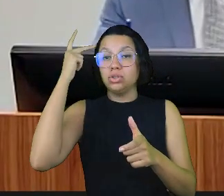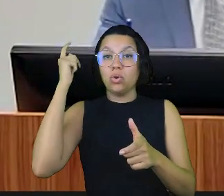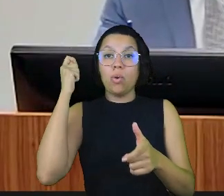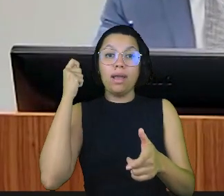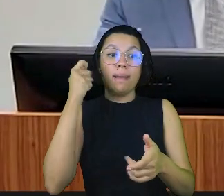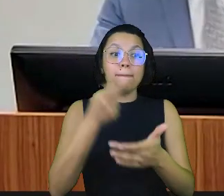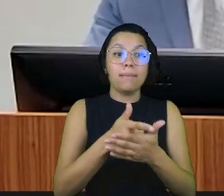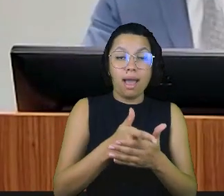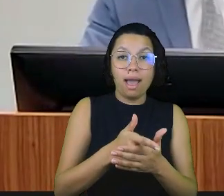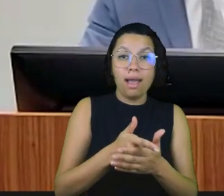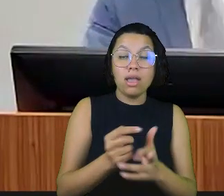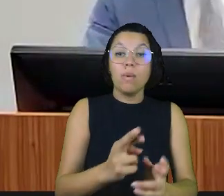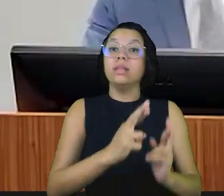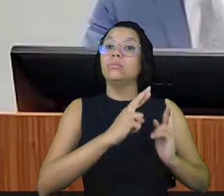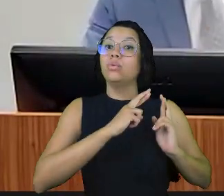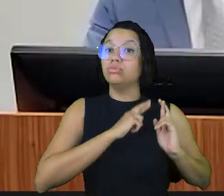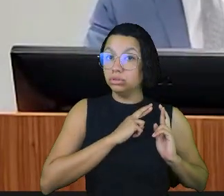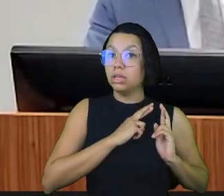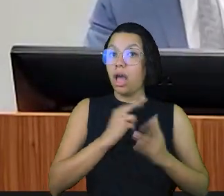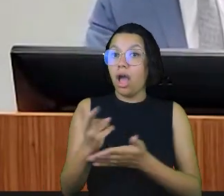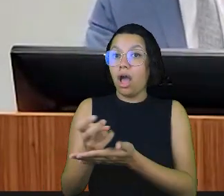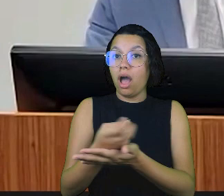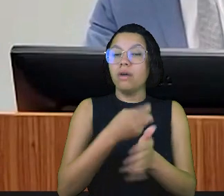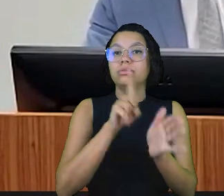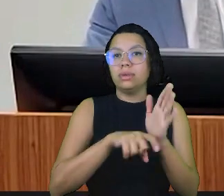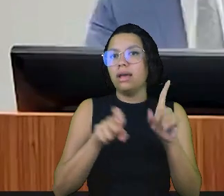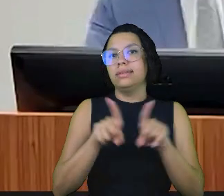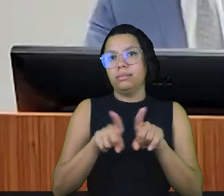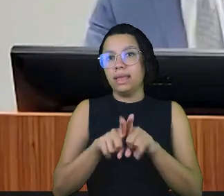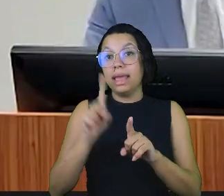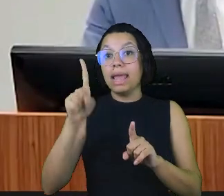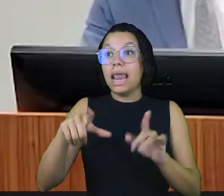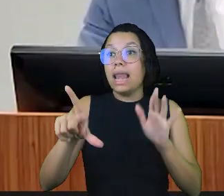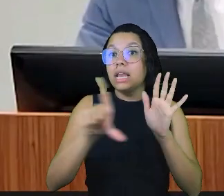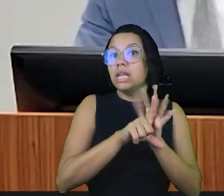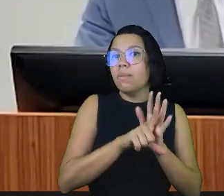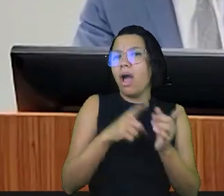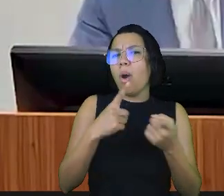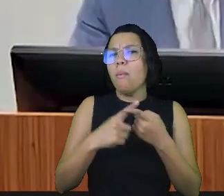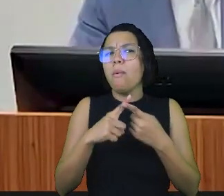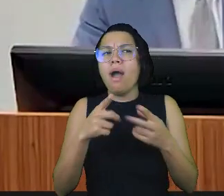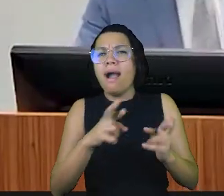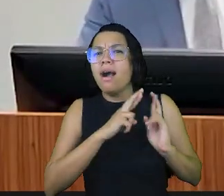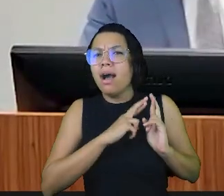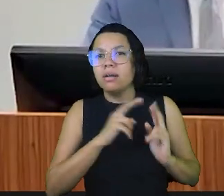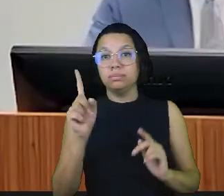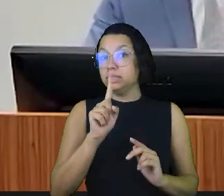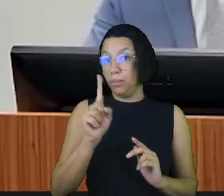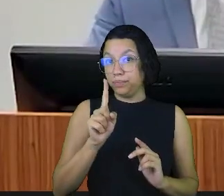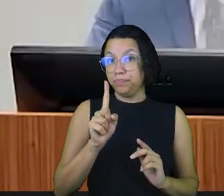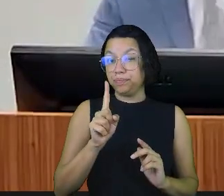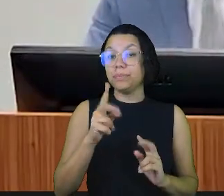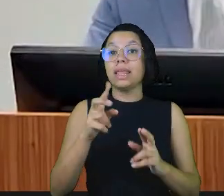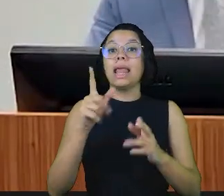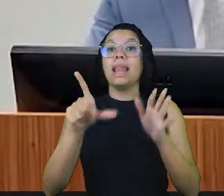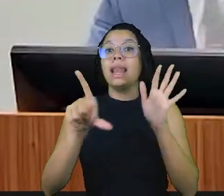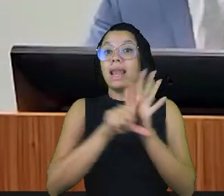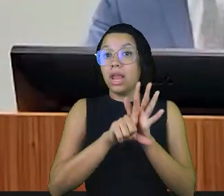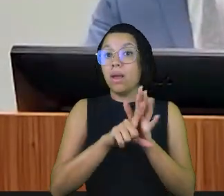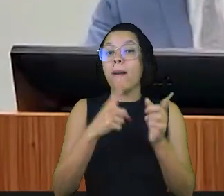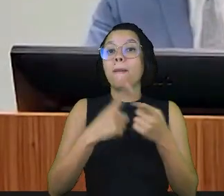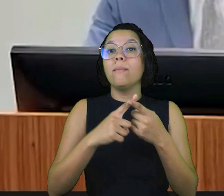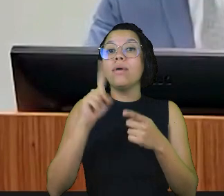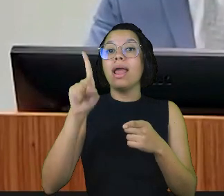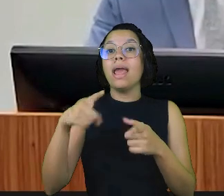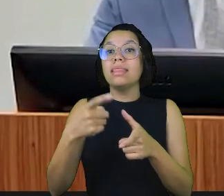responsável tributário. E aí eu poderia pensar, mas então ele é legitimado porque é responsável? Não, ele é legitimado porque